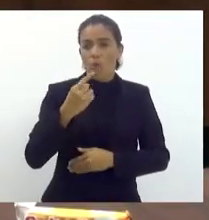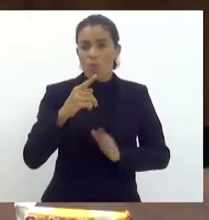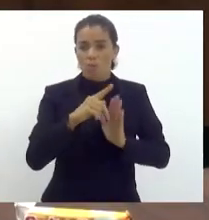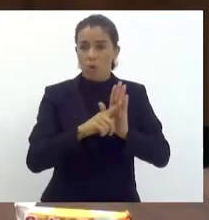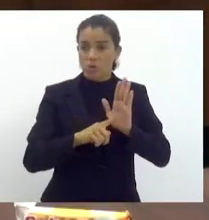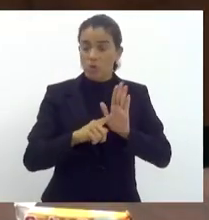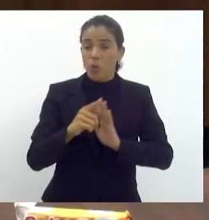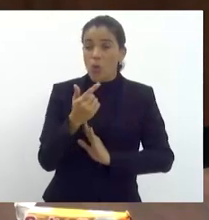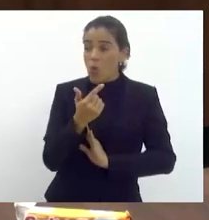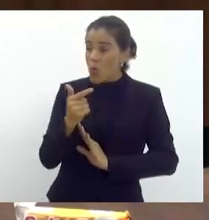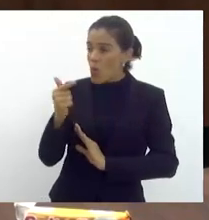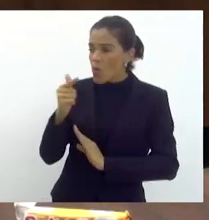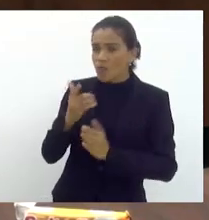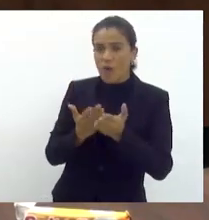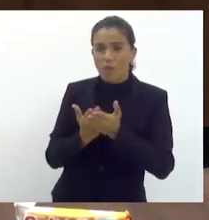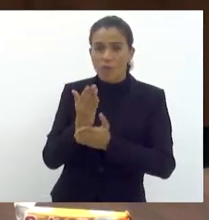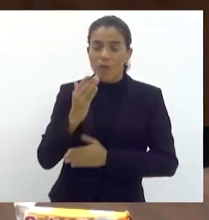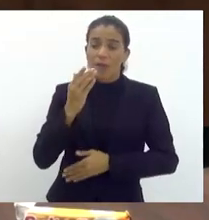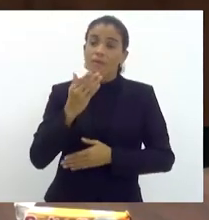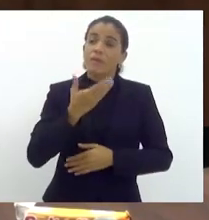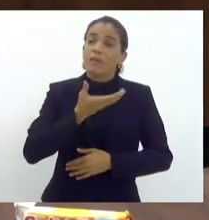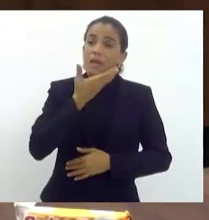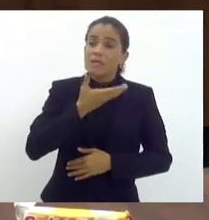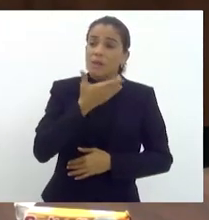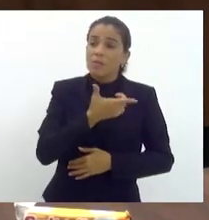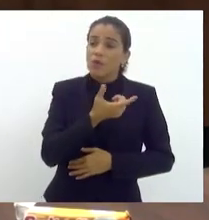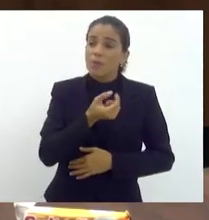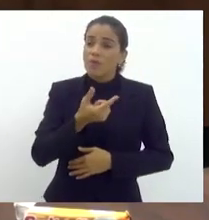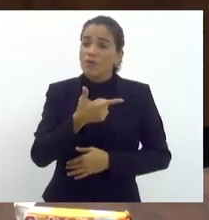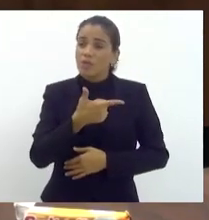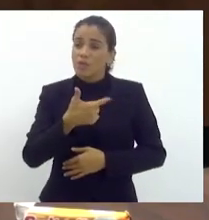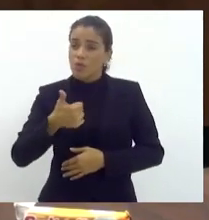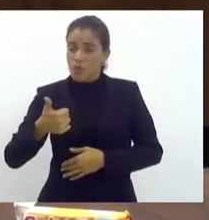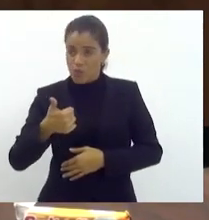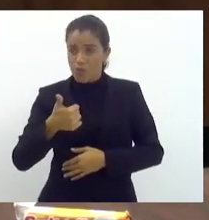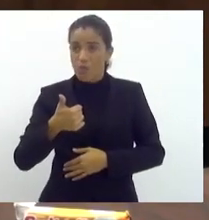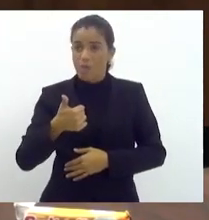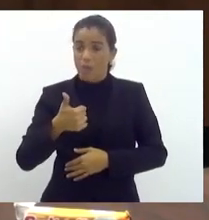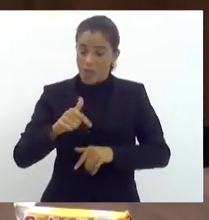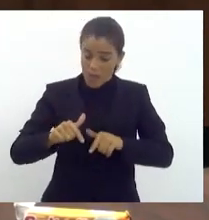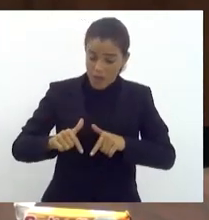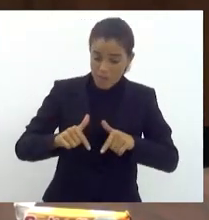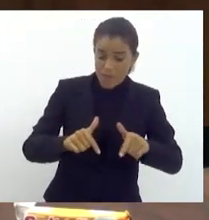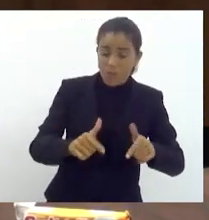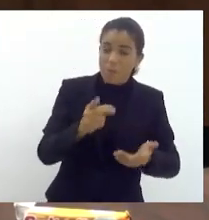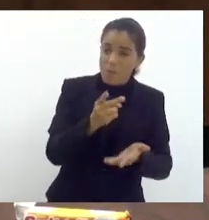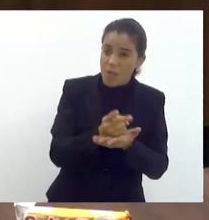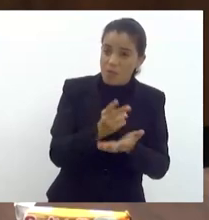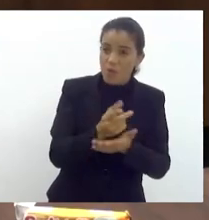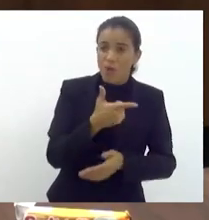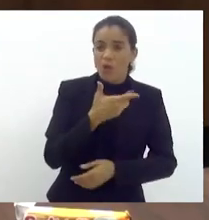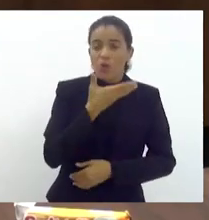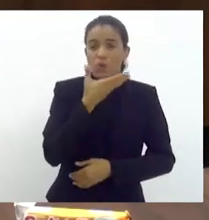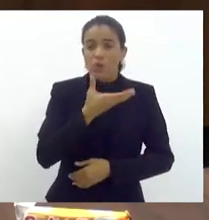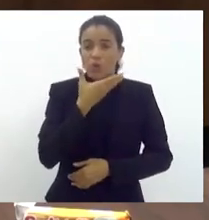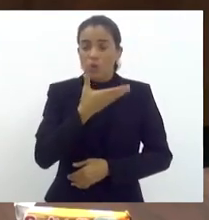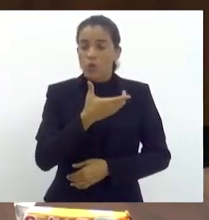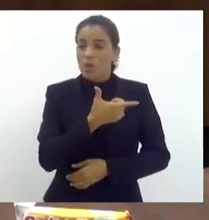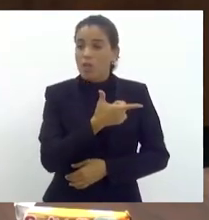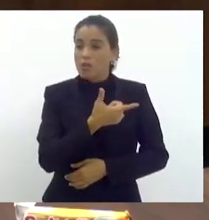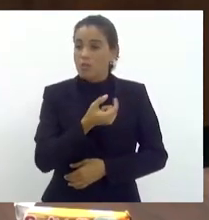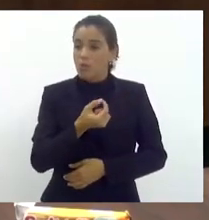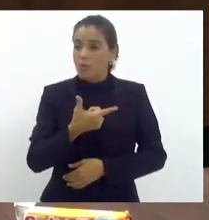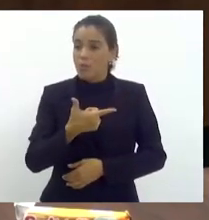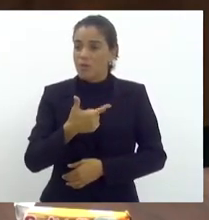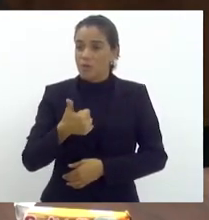o outro foi aprovado em dezembro de 2021 passou a vigorar em dezembro de 2021 em setembro foi